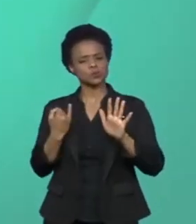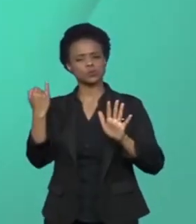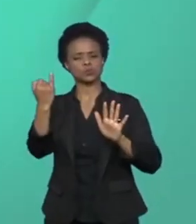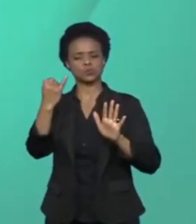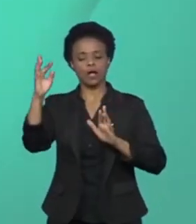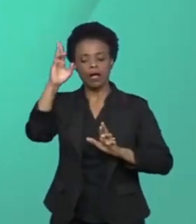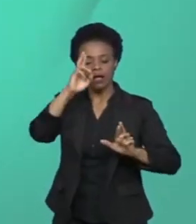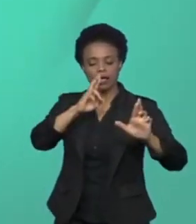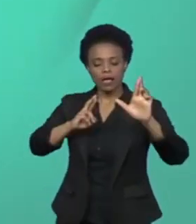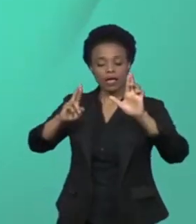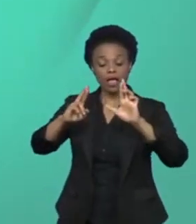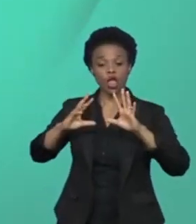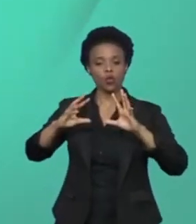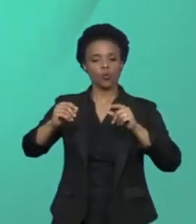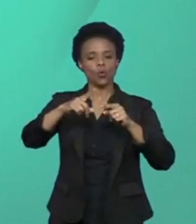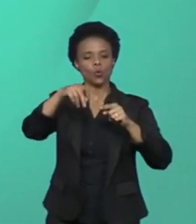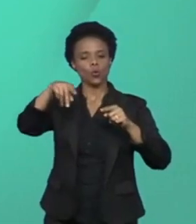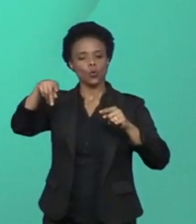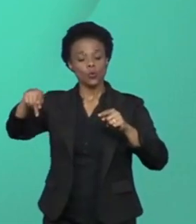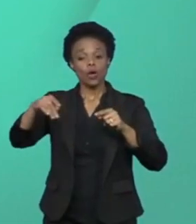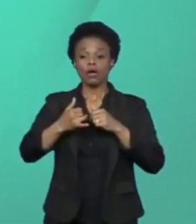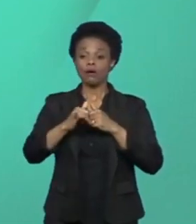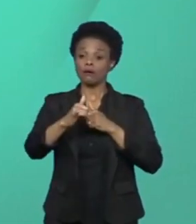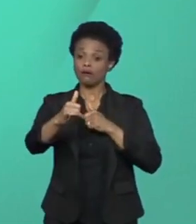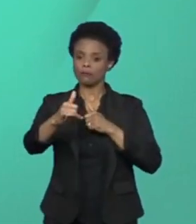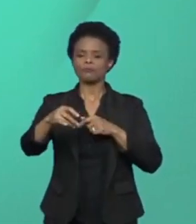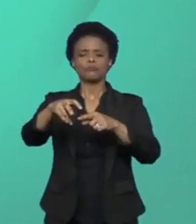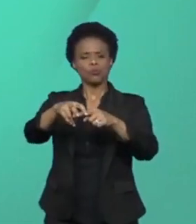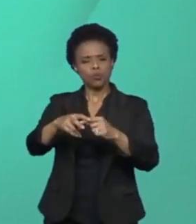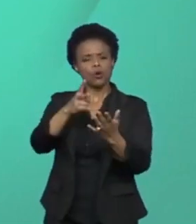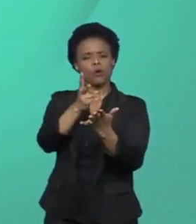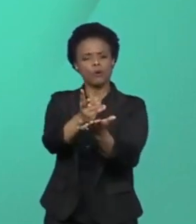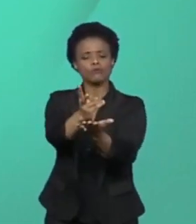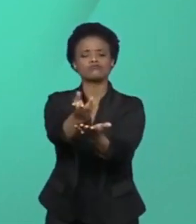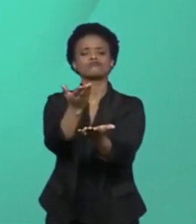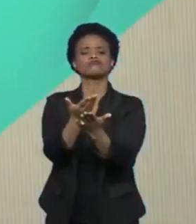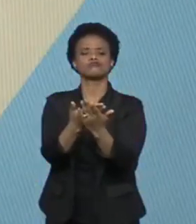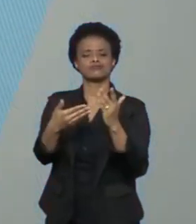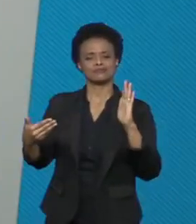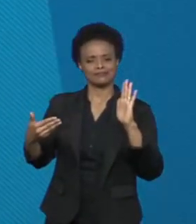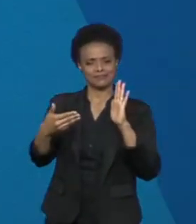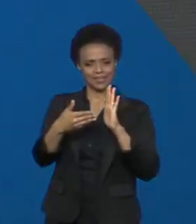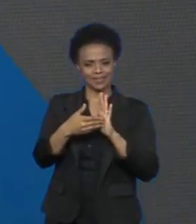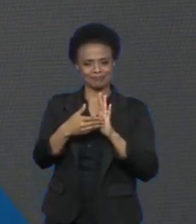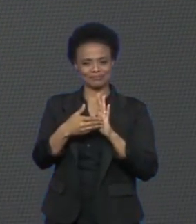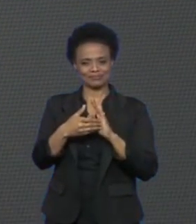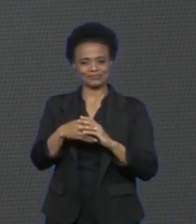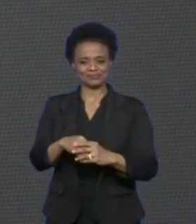analisarmos circuitos elétricos. Por isso, continue estudando. Até a próxima!